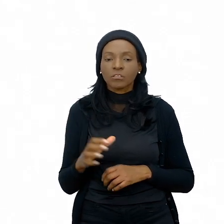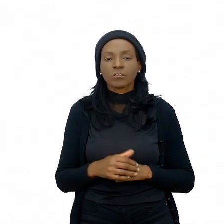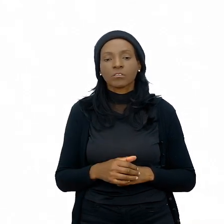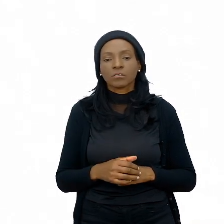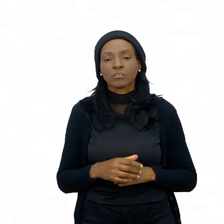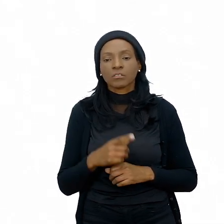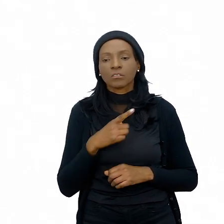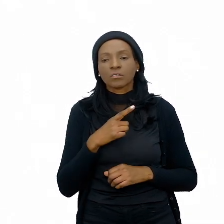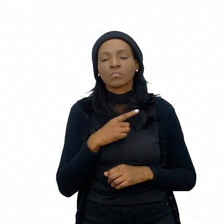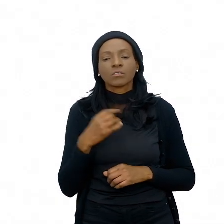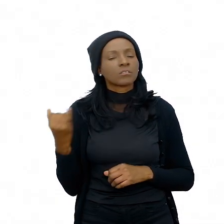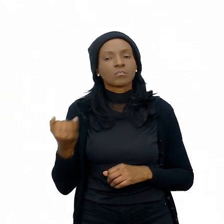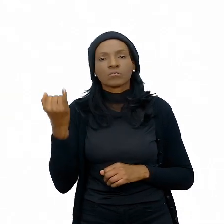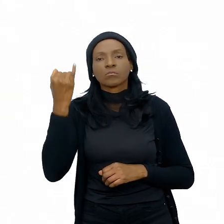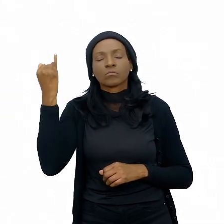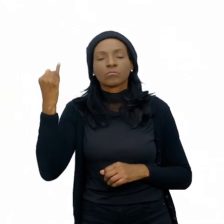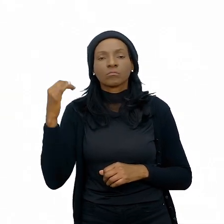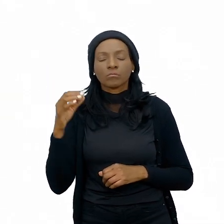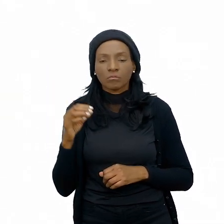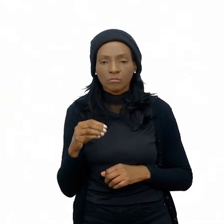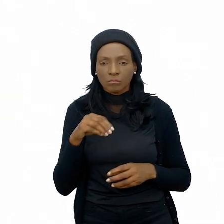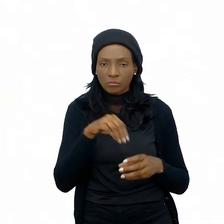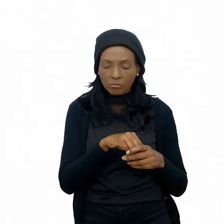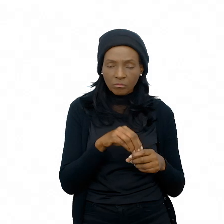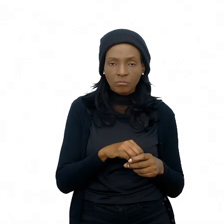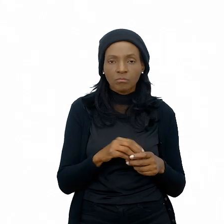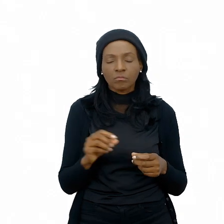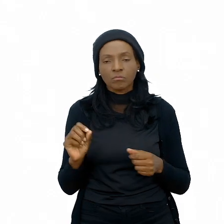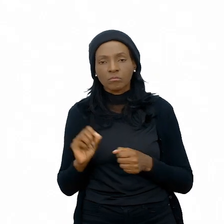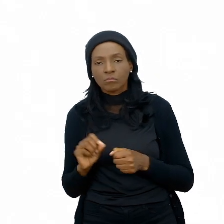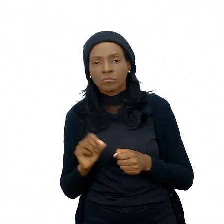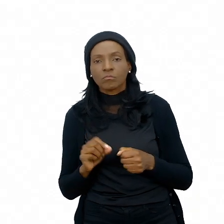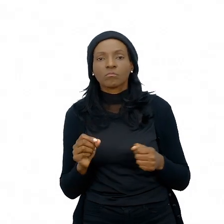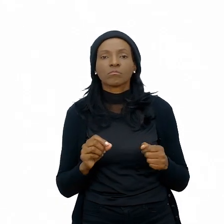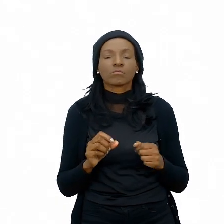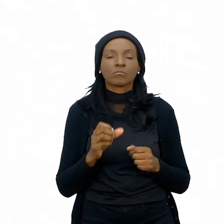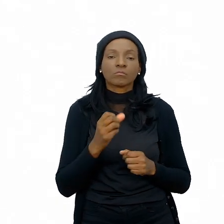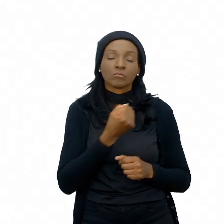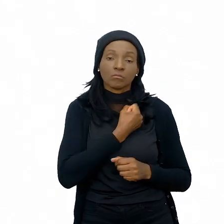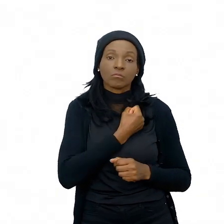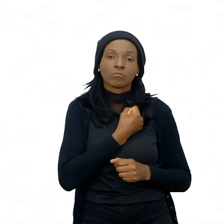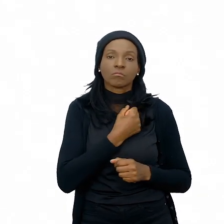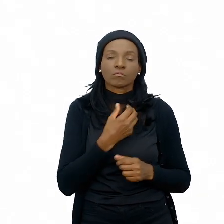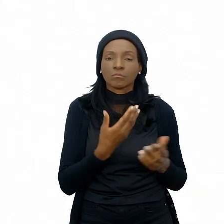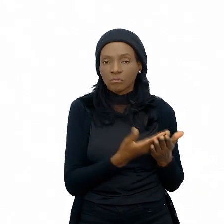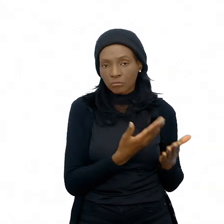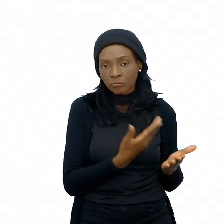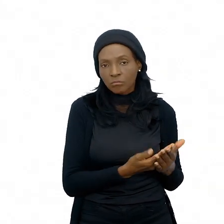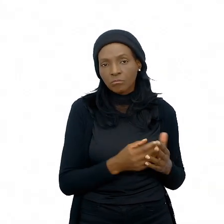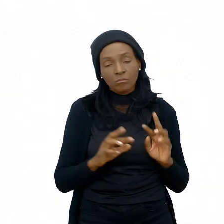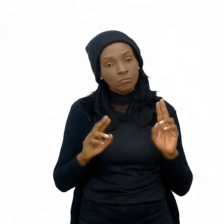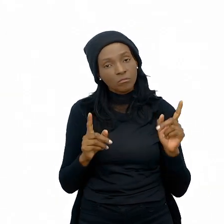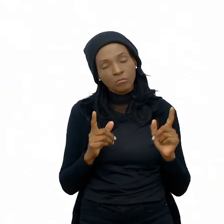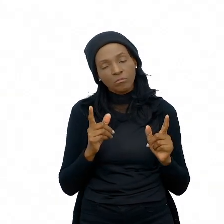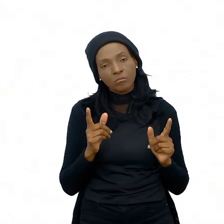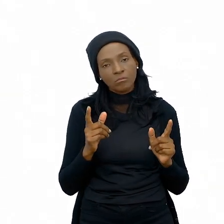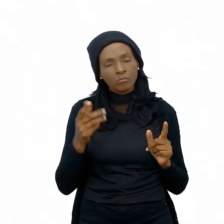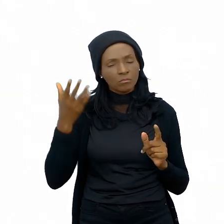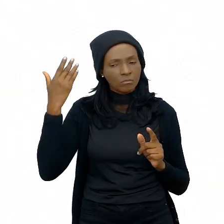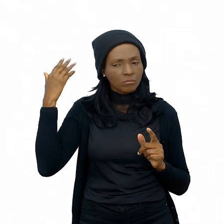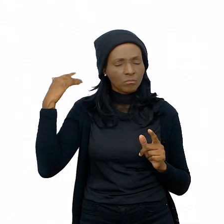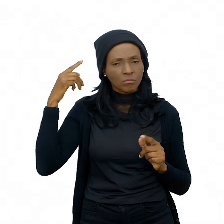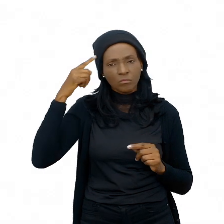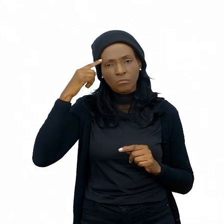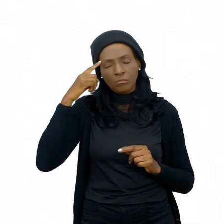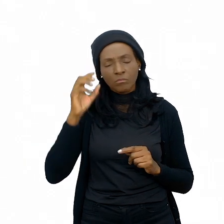tido relevante papel na construção dos números. Os estudantes, diferentemente do que se pensava antigamente,